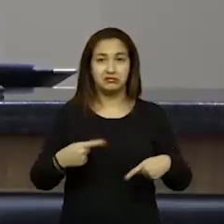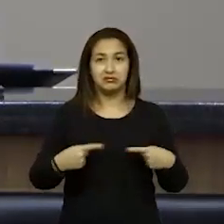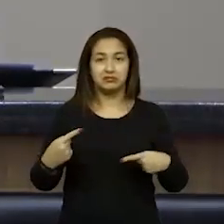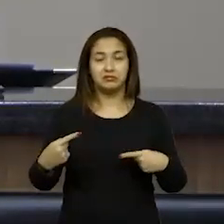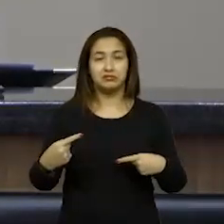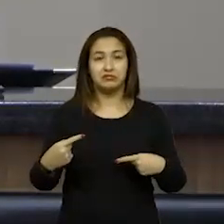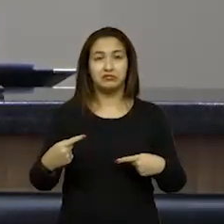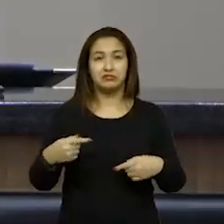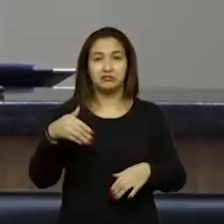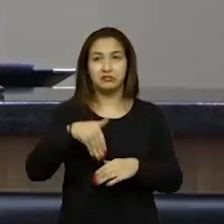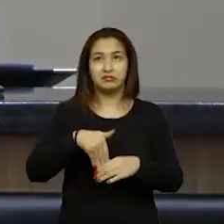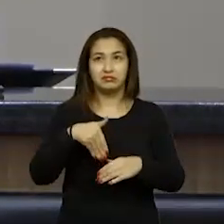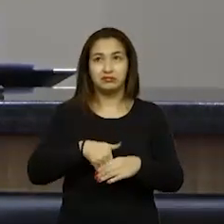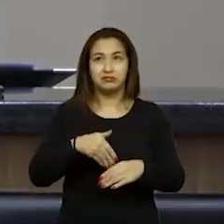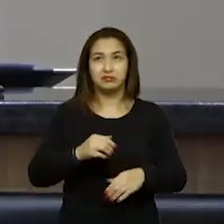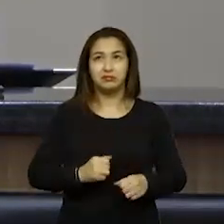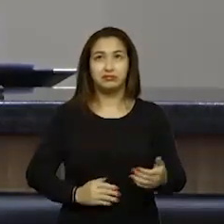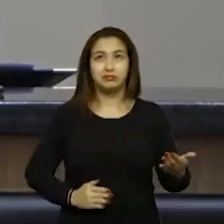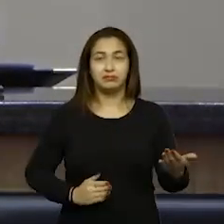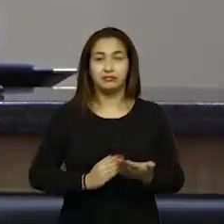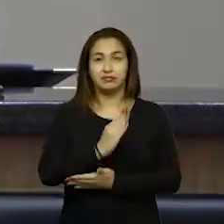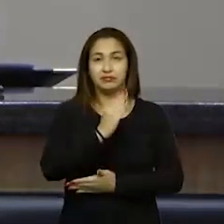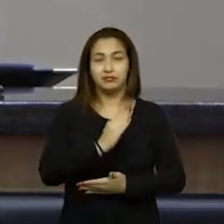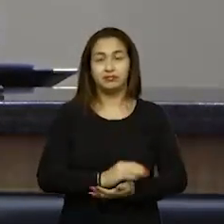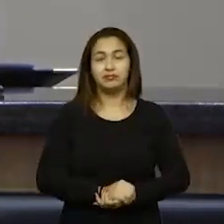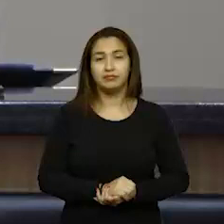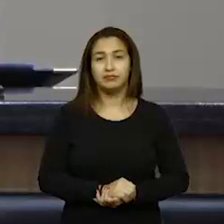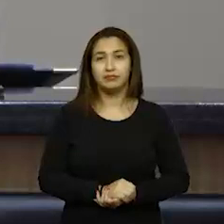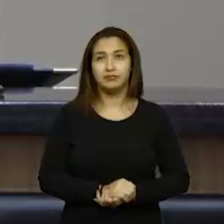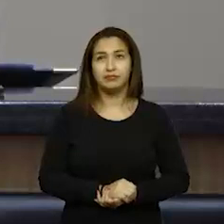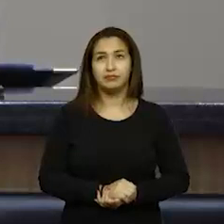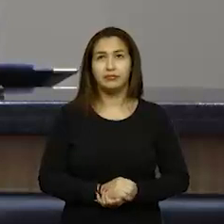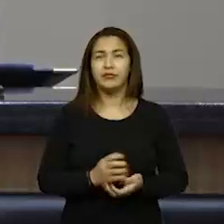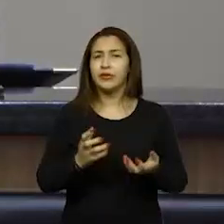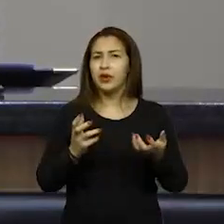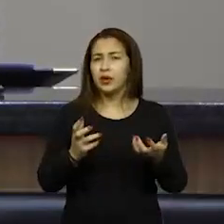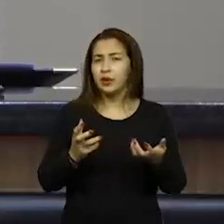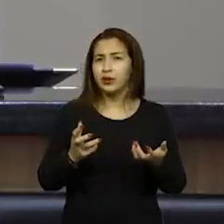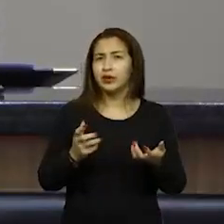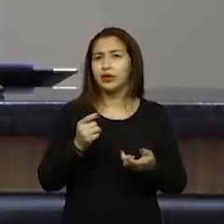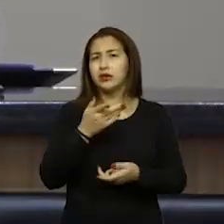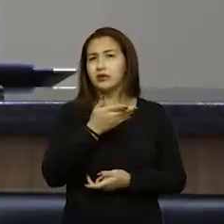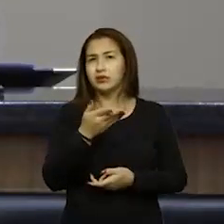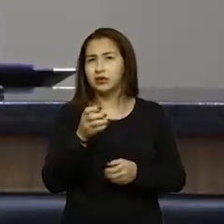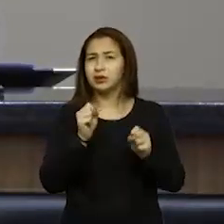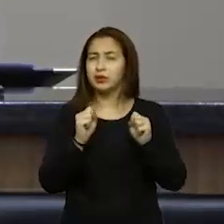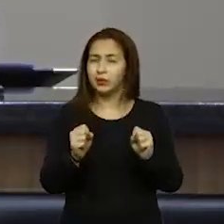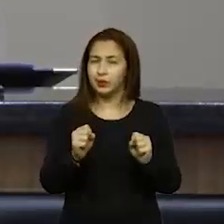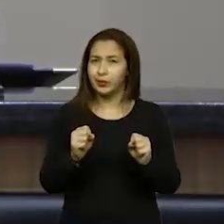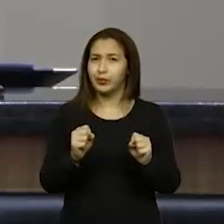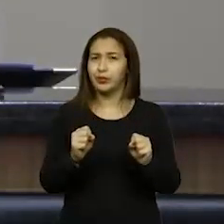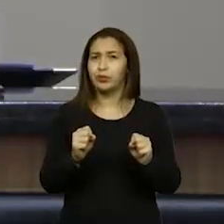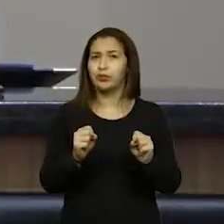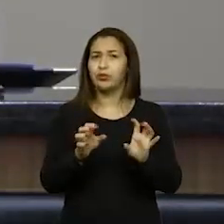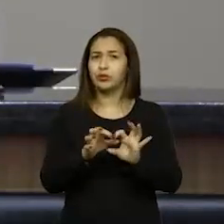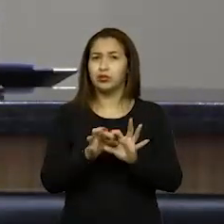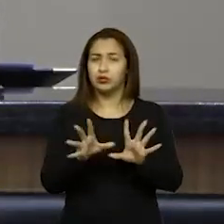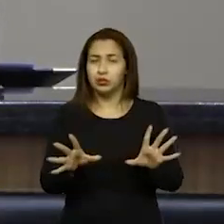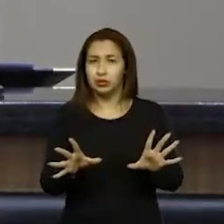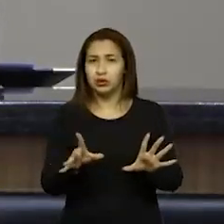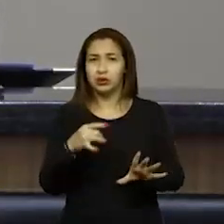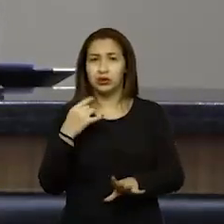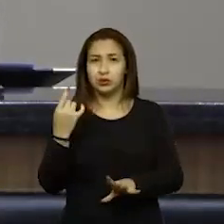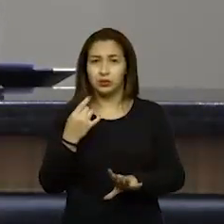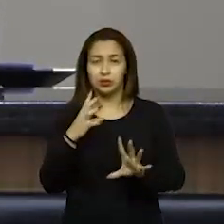discutir, em votação, está aprovada. Eu queria, com a vossa vênia, senhores deputados, senhora deputada,